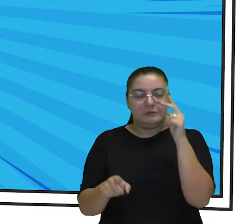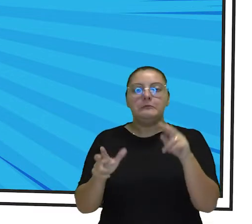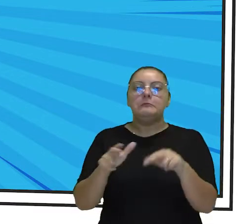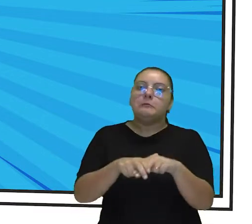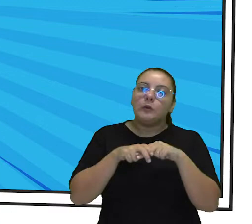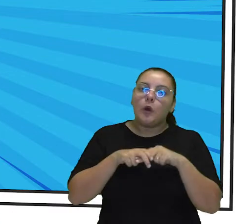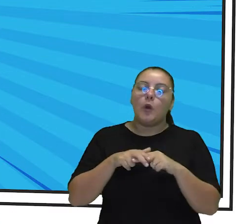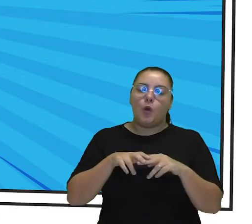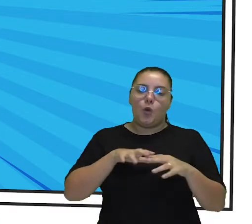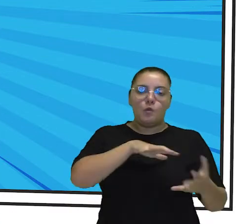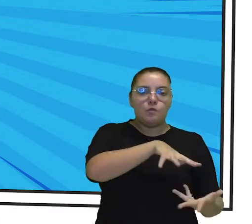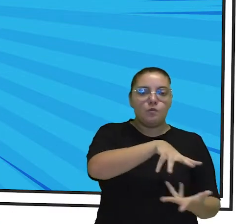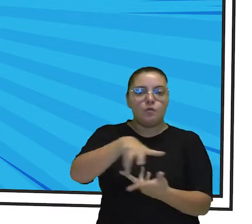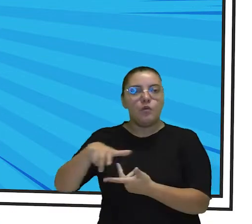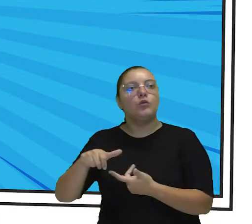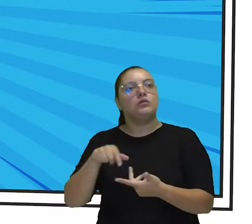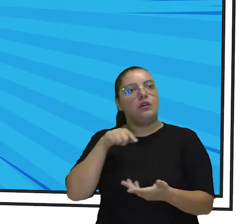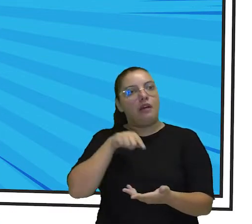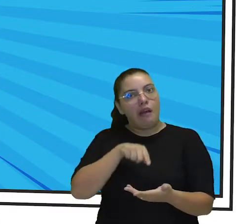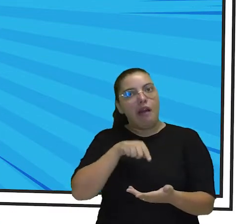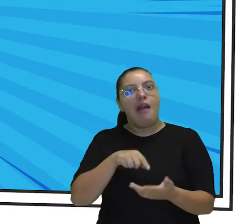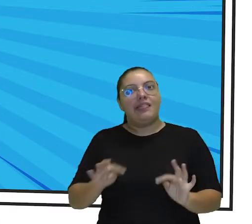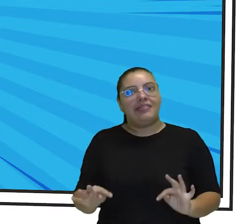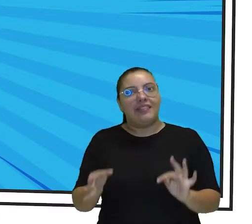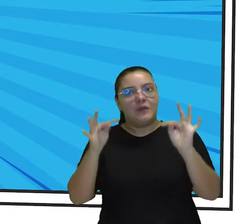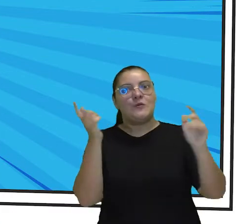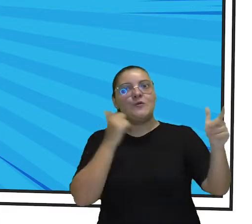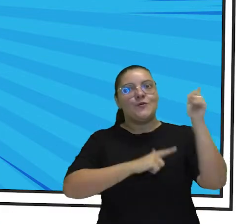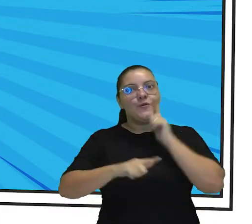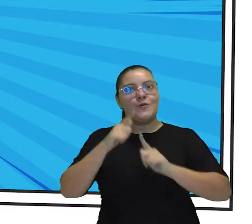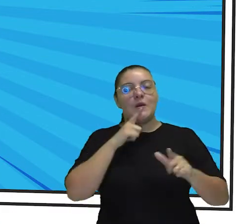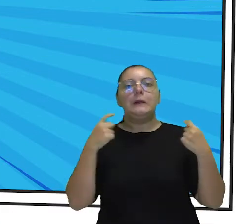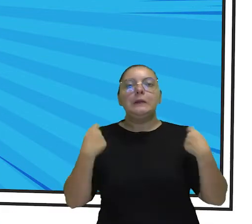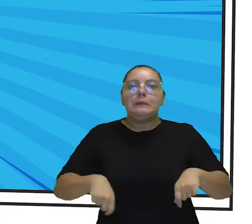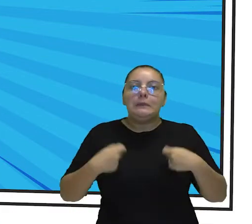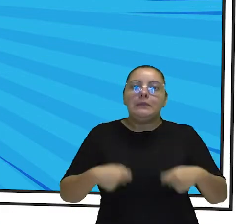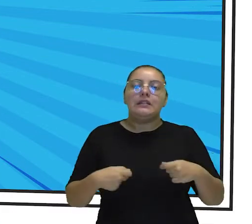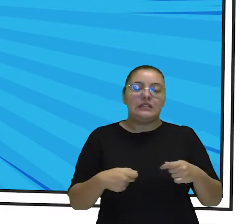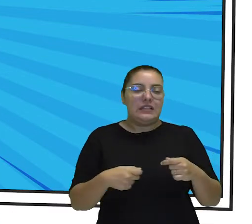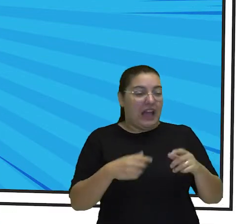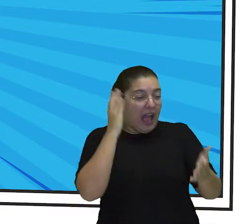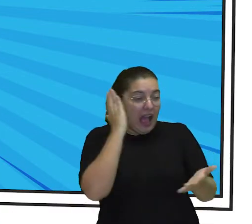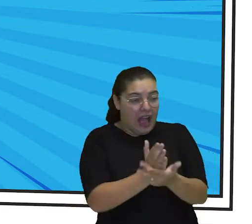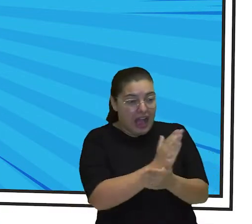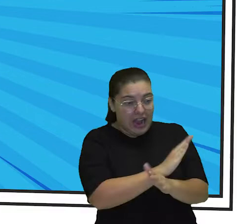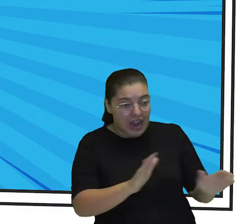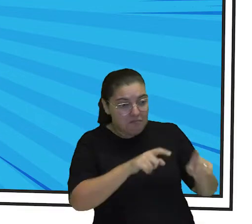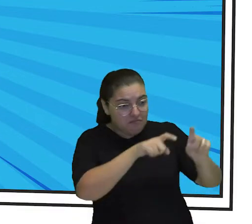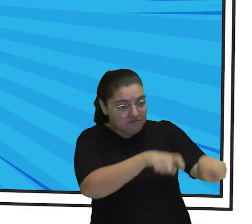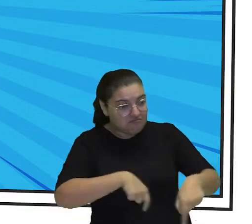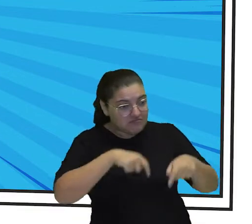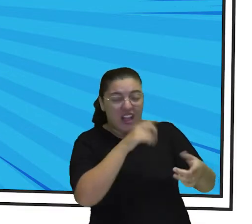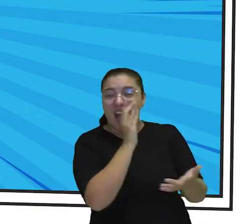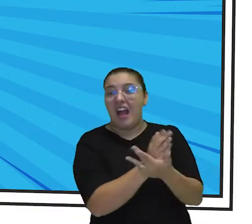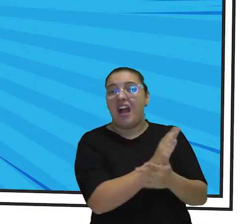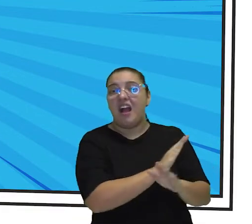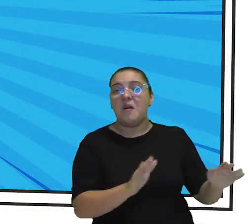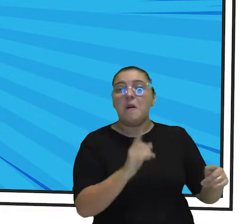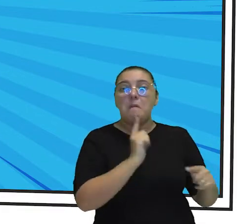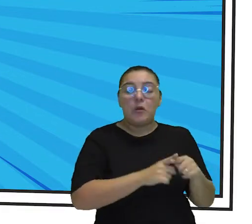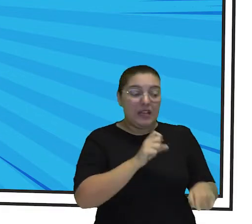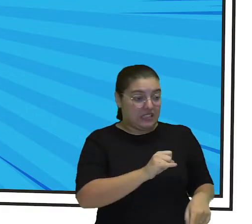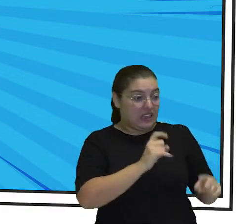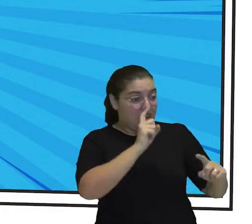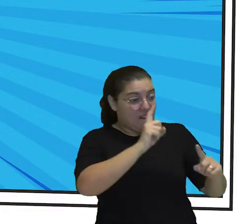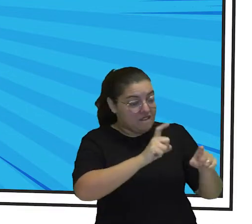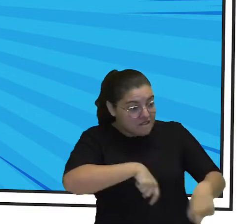mundo moderno é derivado dessa classe que precisa destruir o feudalismo. Eu preciso destruir o feudalismo por quê? Porque se o